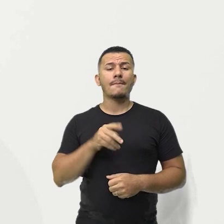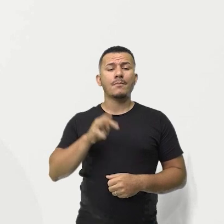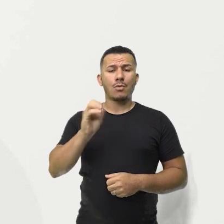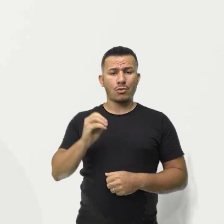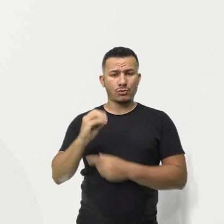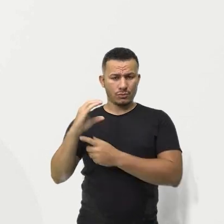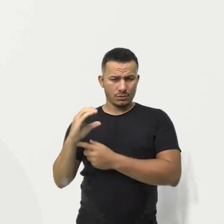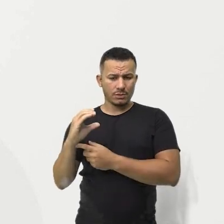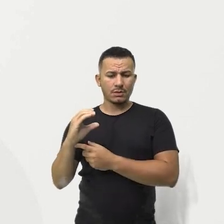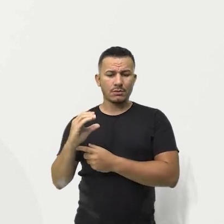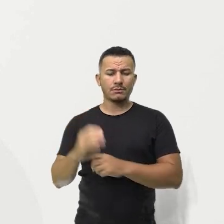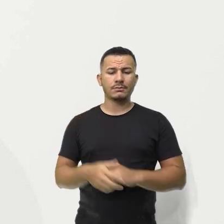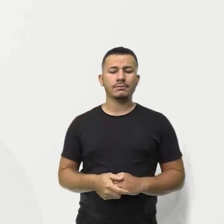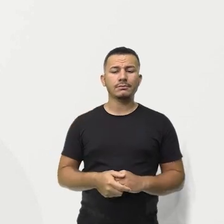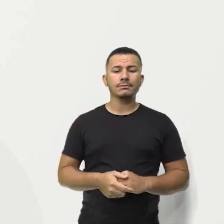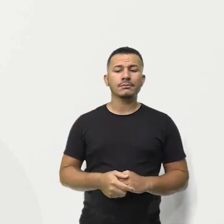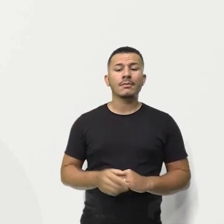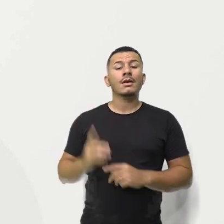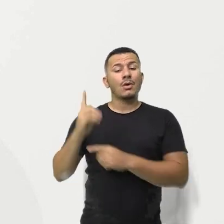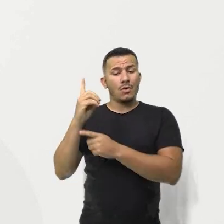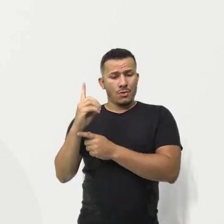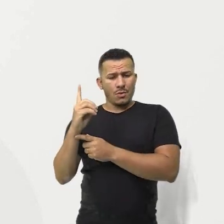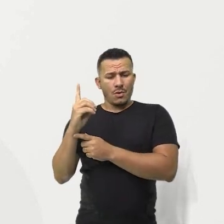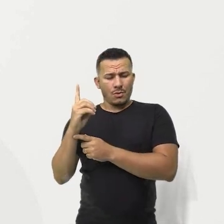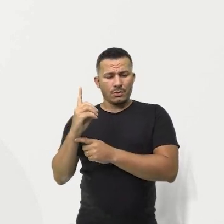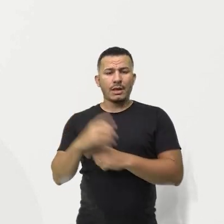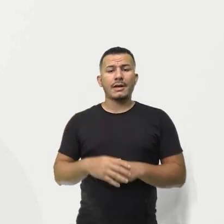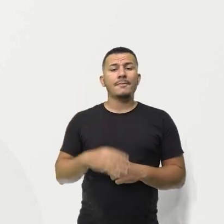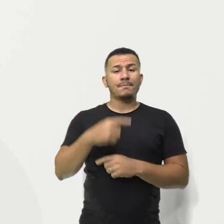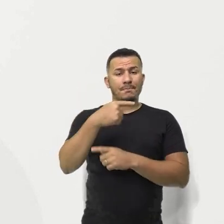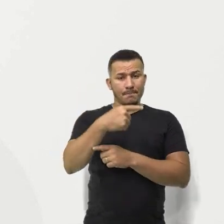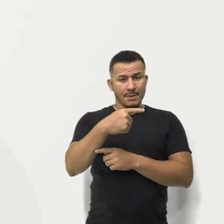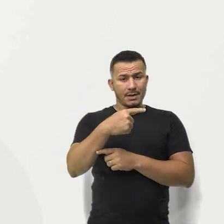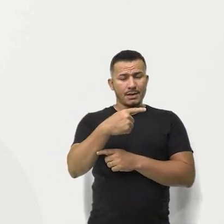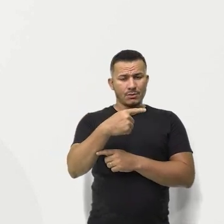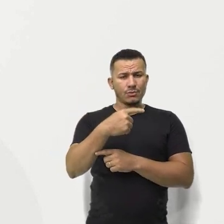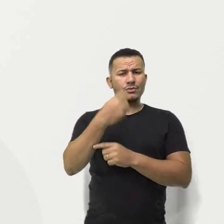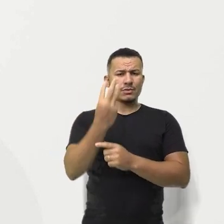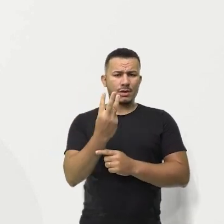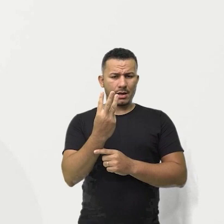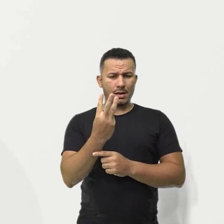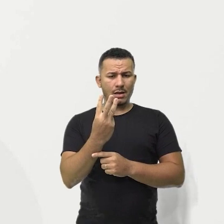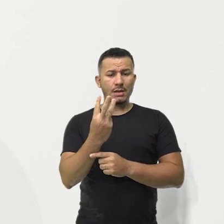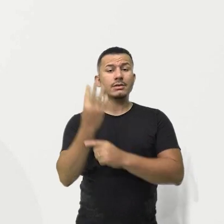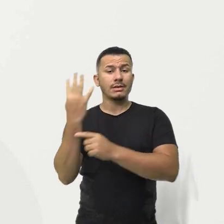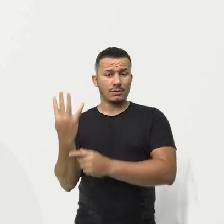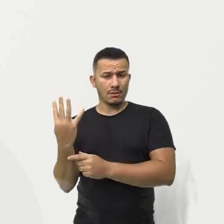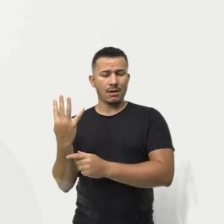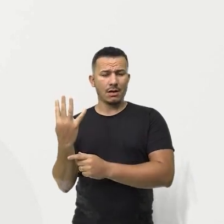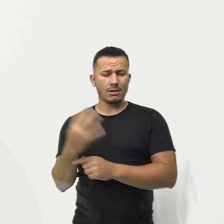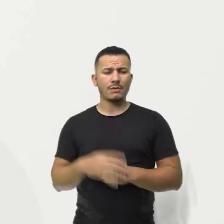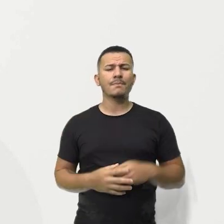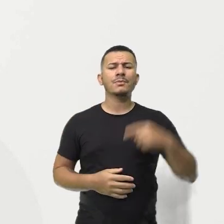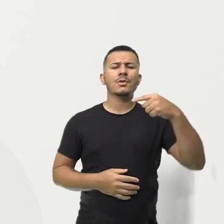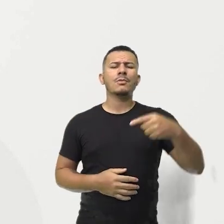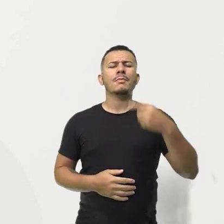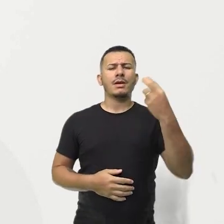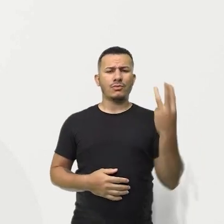Beleza? Esse aqui é o ponto C. O ponto D é menos 3 e 4. Observa,